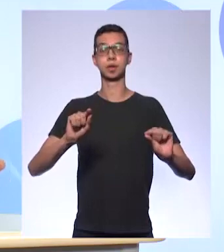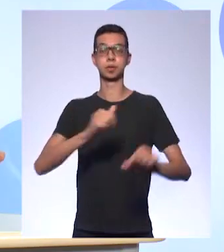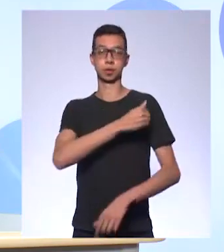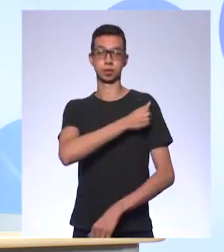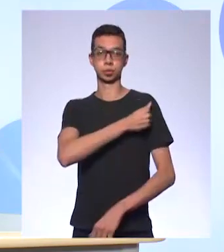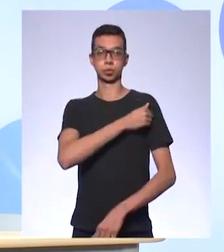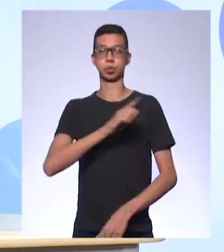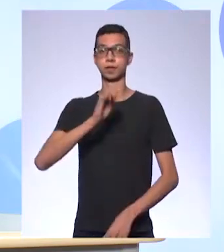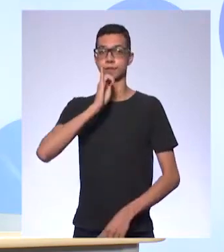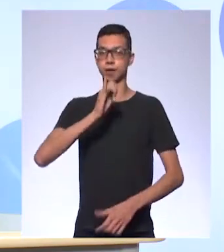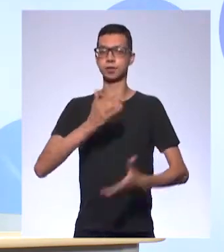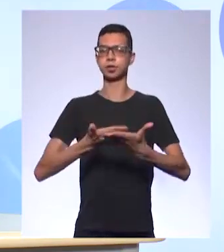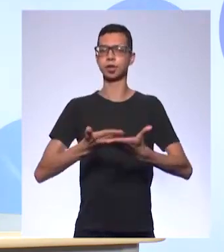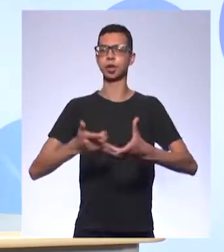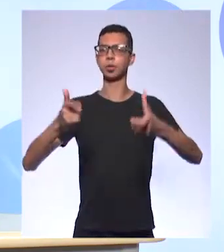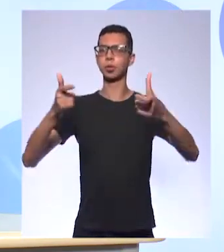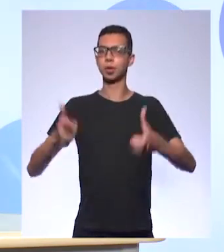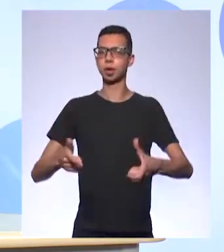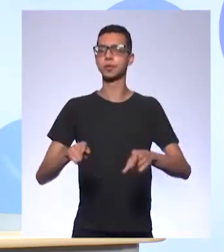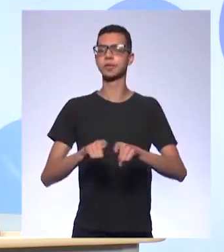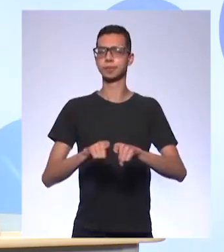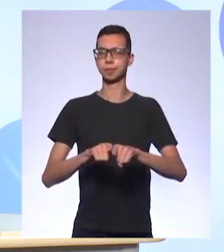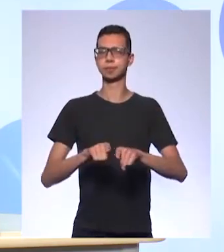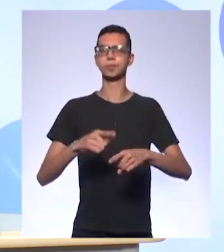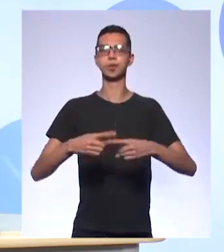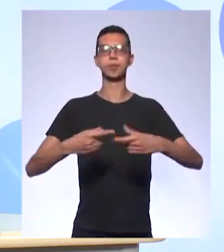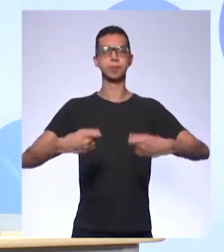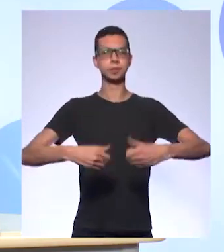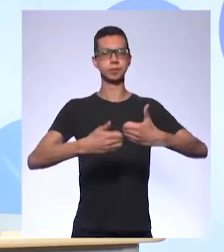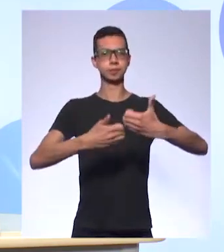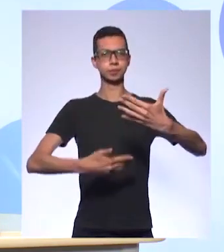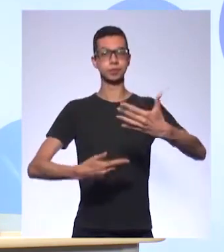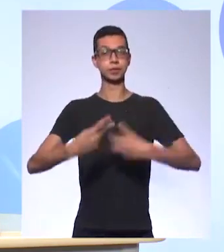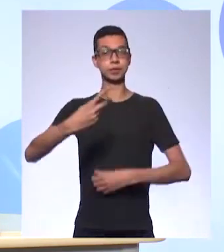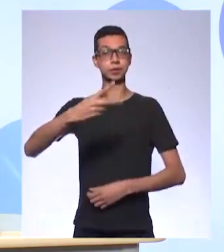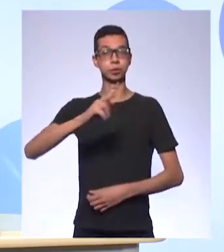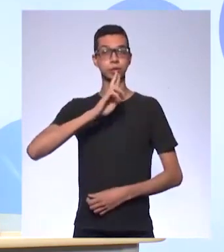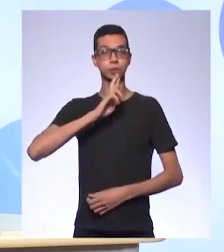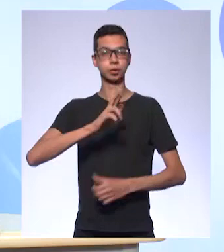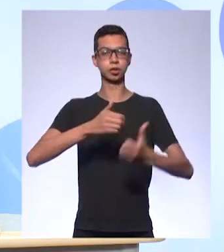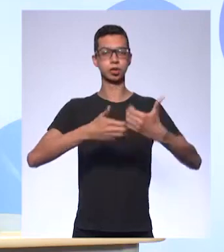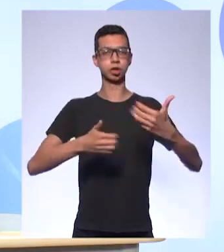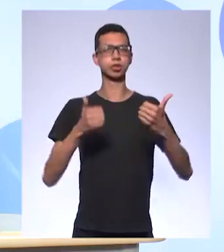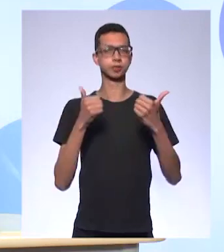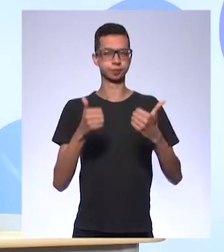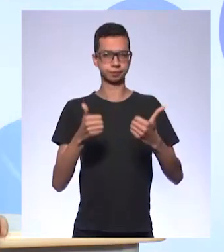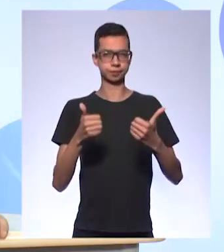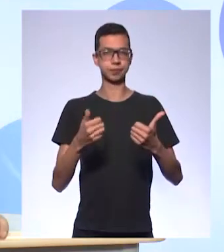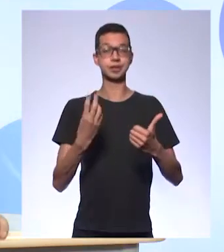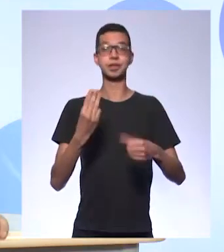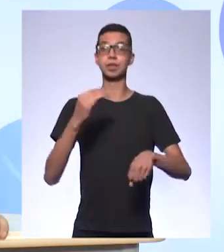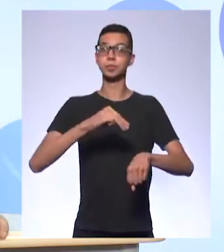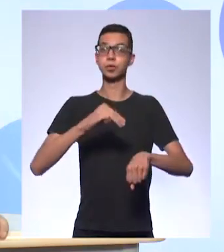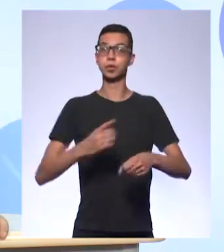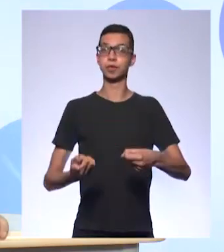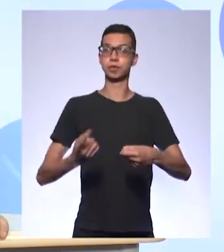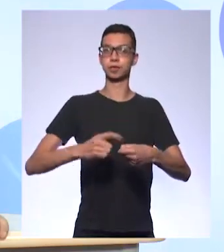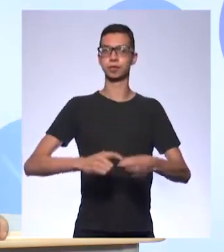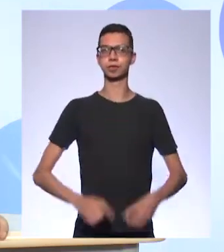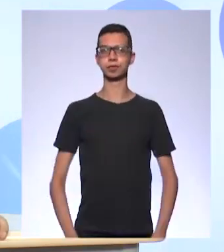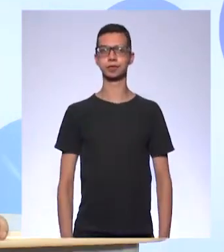escola onde vocês estudam, para a gente colocar aqui as respostas de vocês no chat. Vamos lá? Em 3 minutos a gente